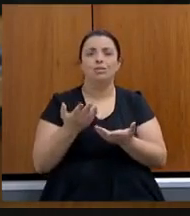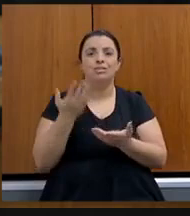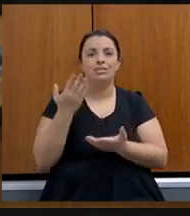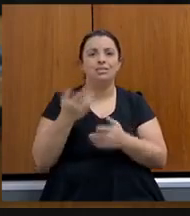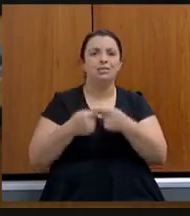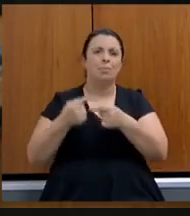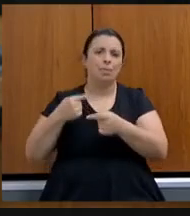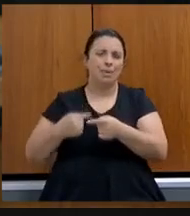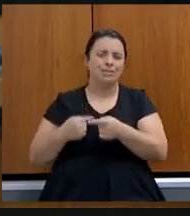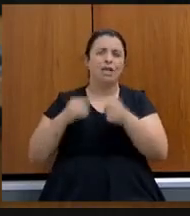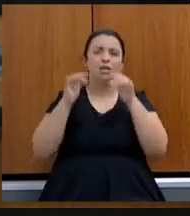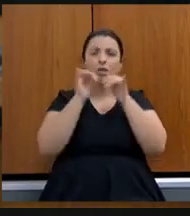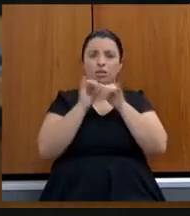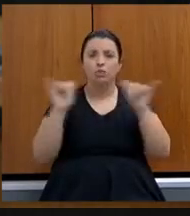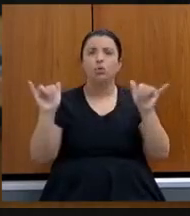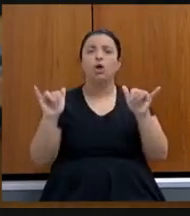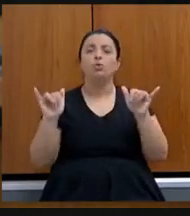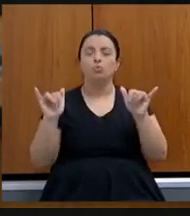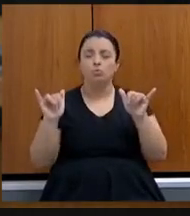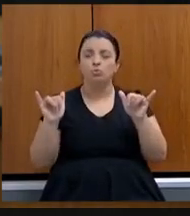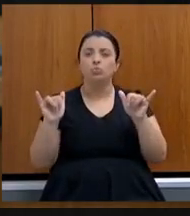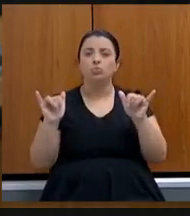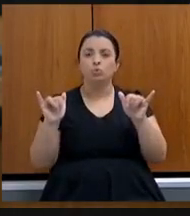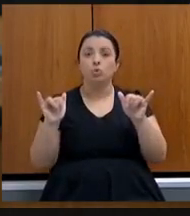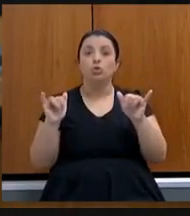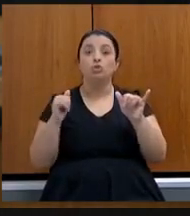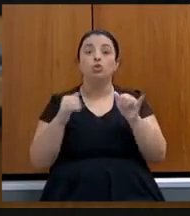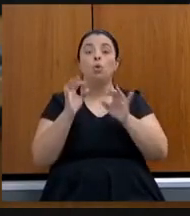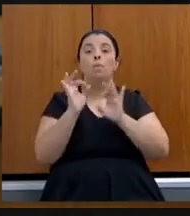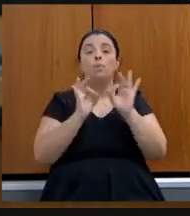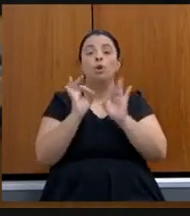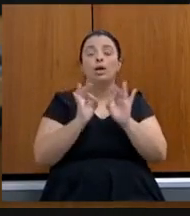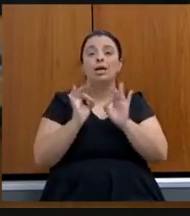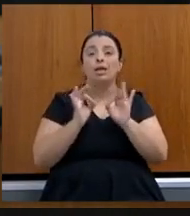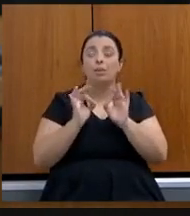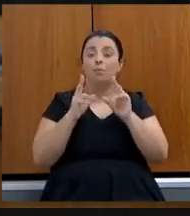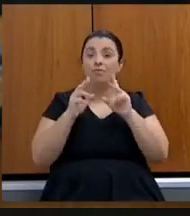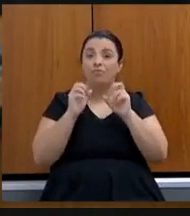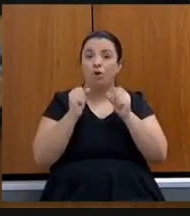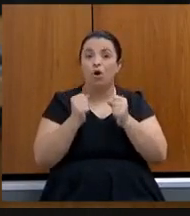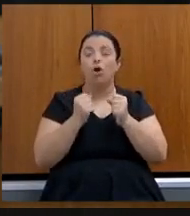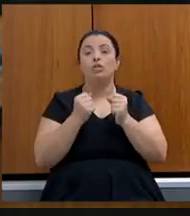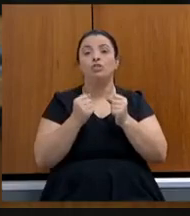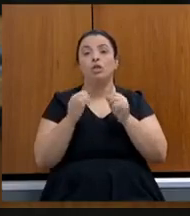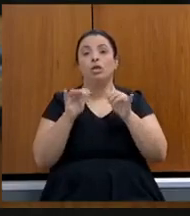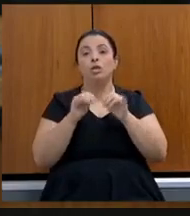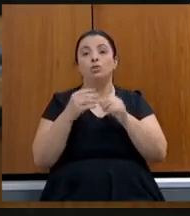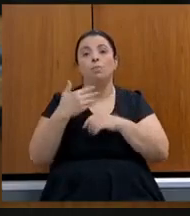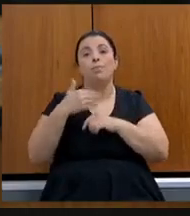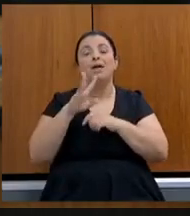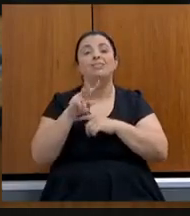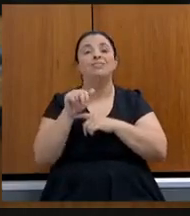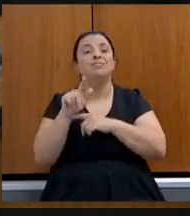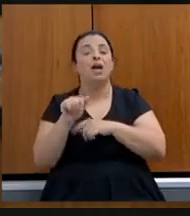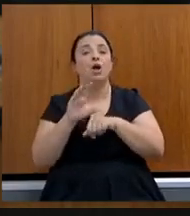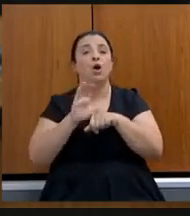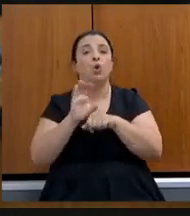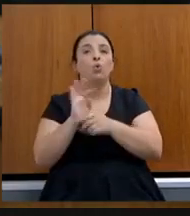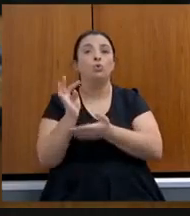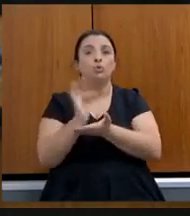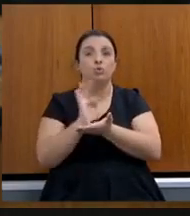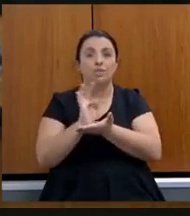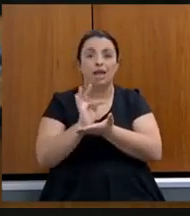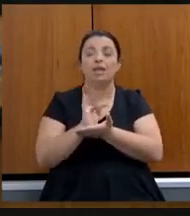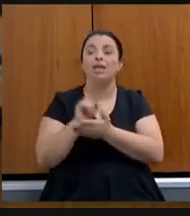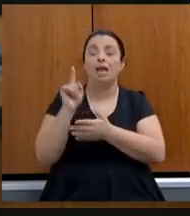passada ou retrasada Salvo engano de um programa muito expressivo de aumento das vagas de curso técnico trazendo na Deputado